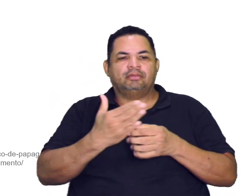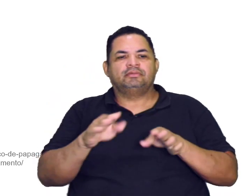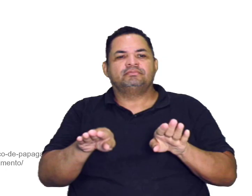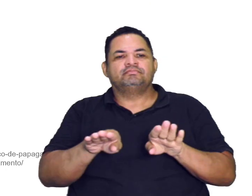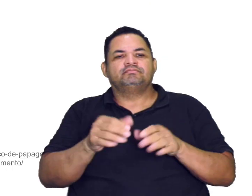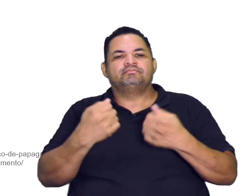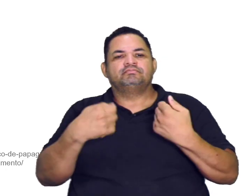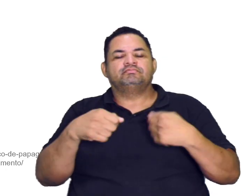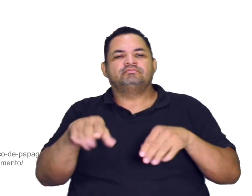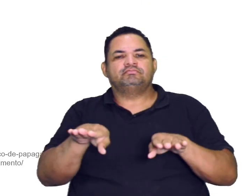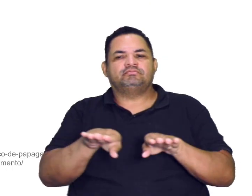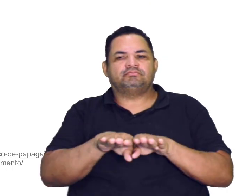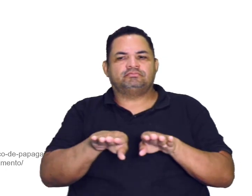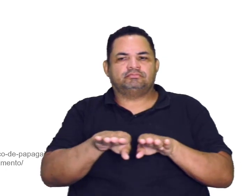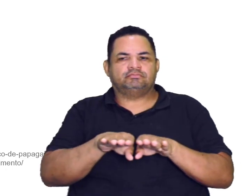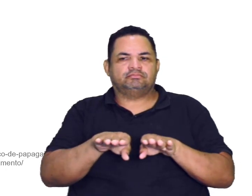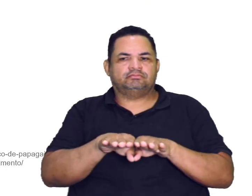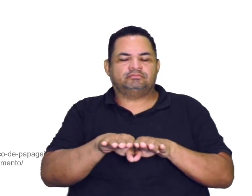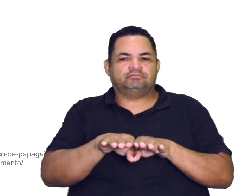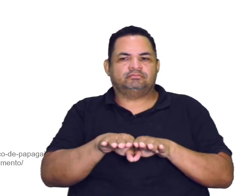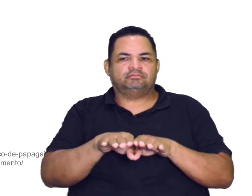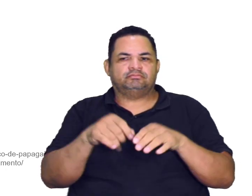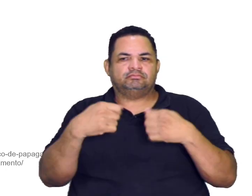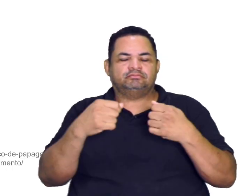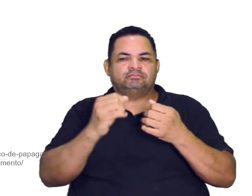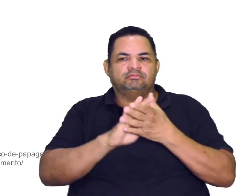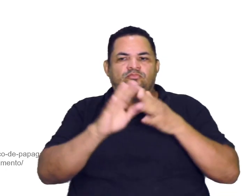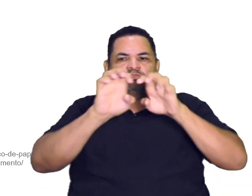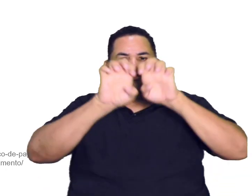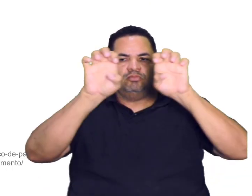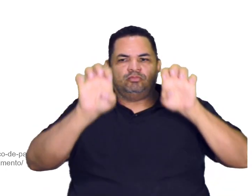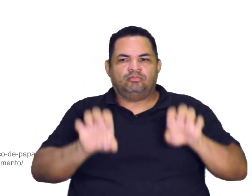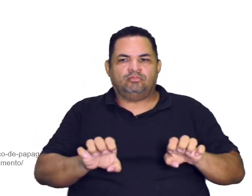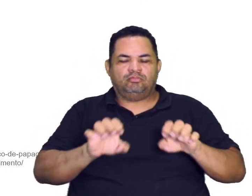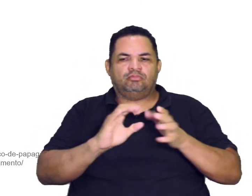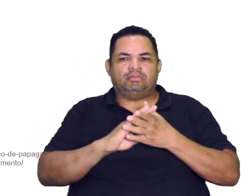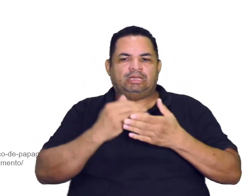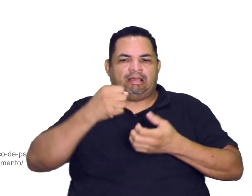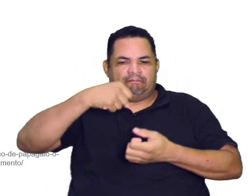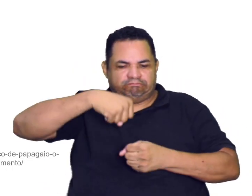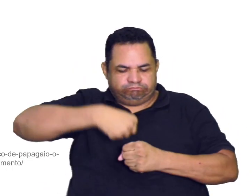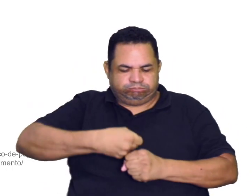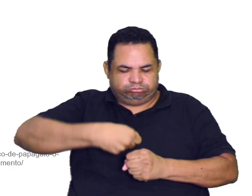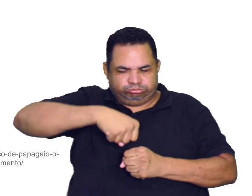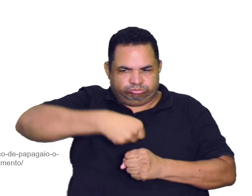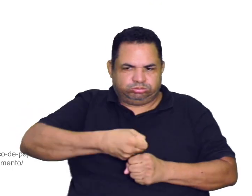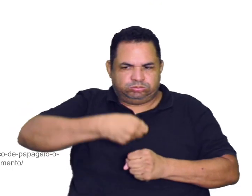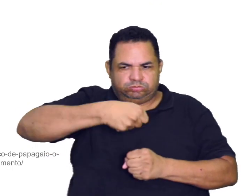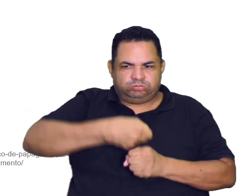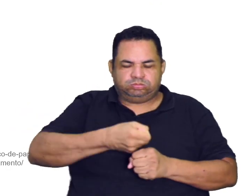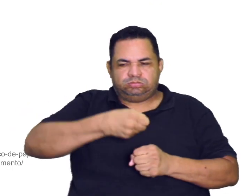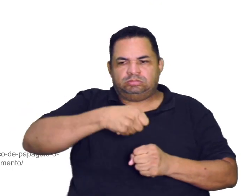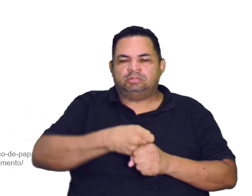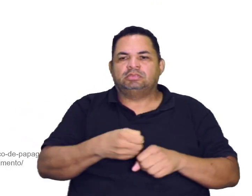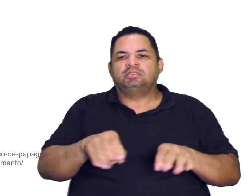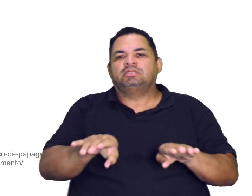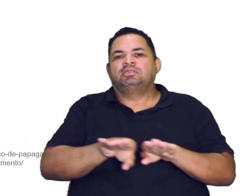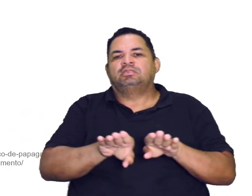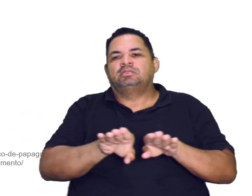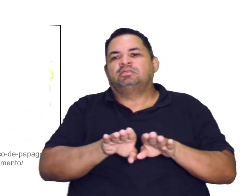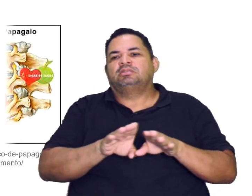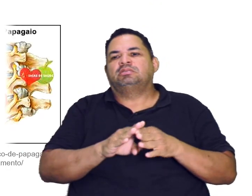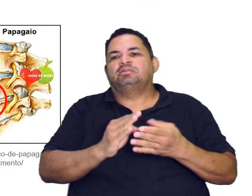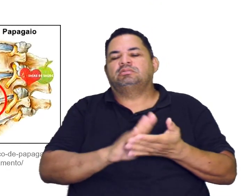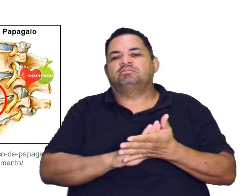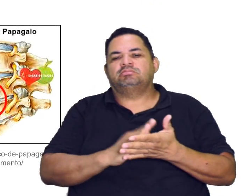eu posso ter essa estrutura sendo exigida demais, pressionada demais, e pode,